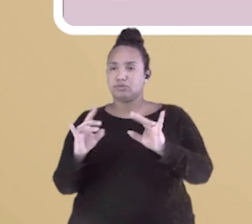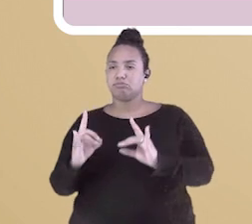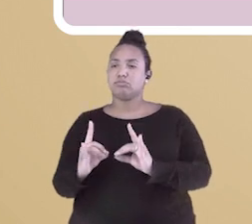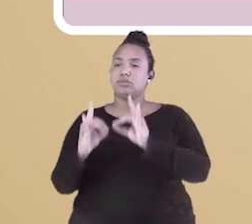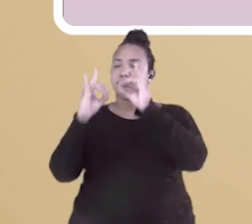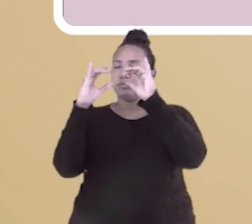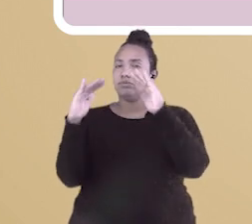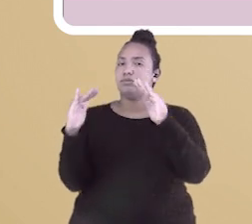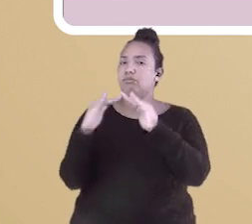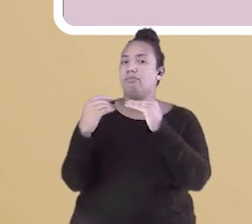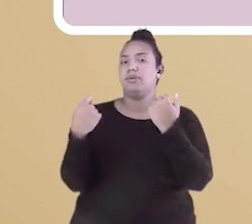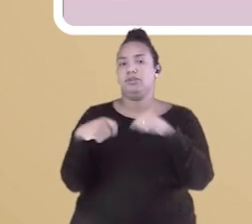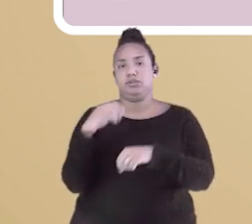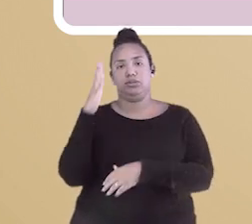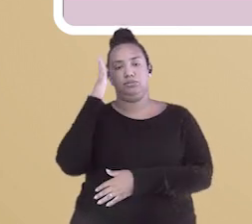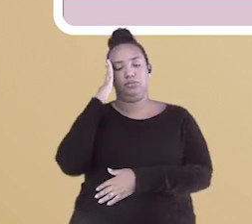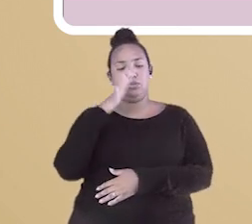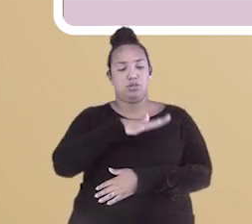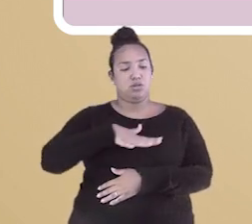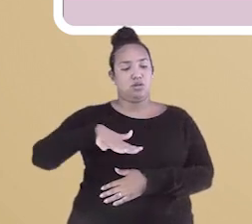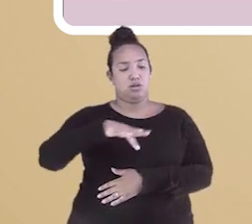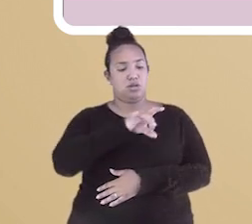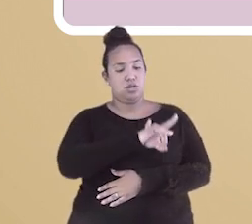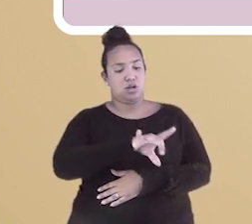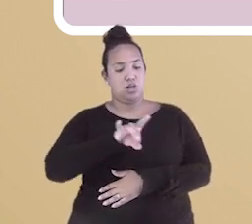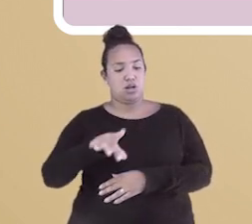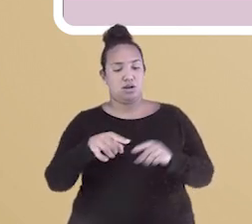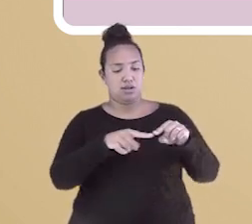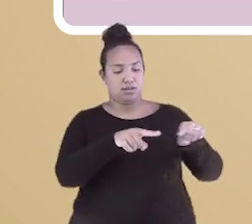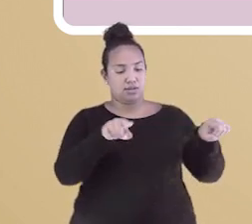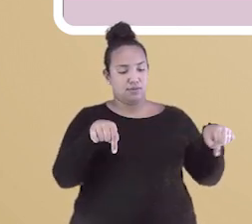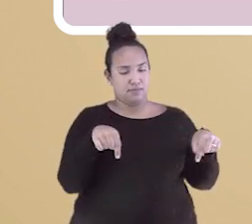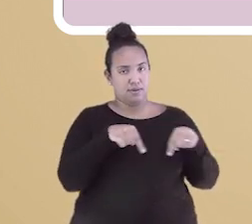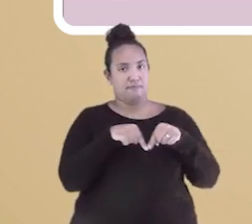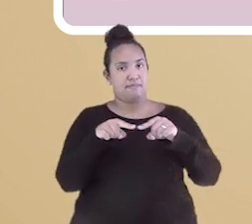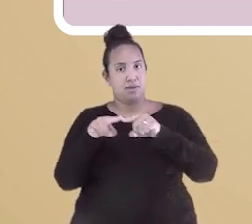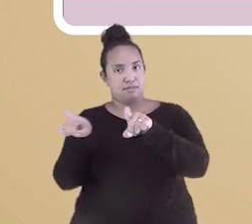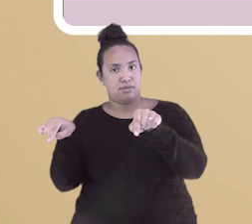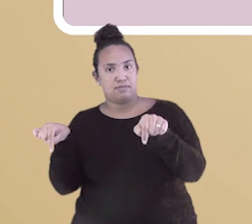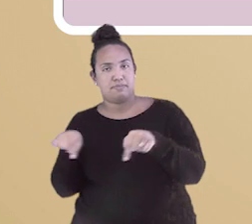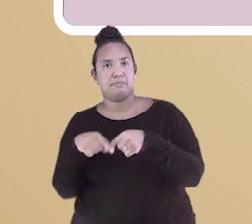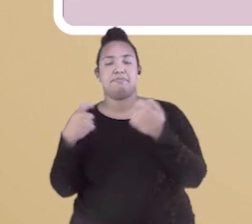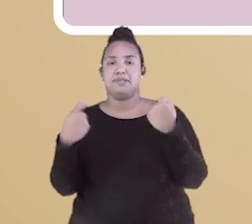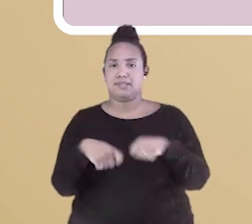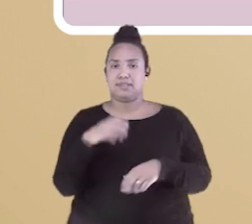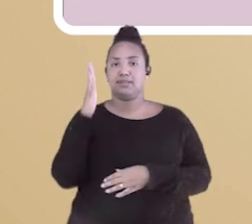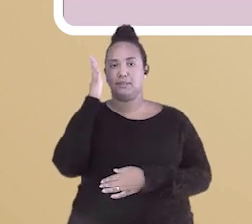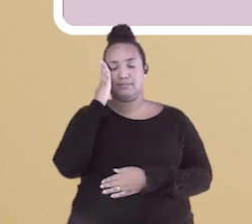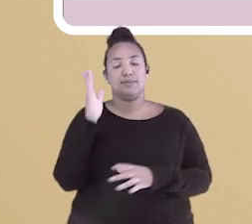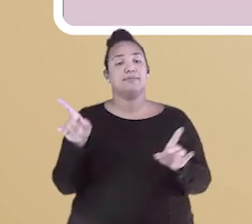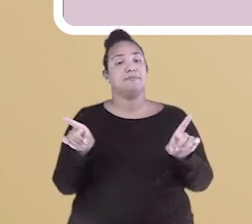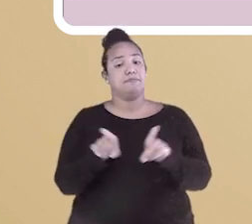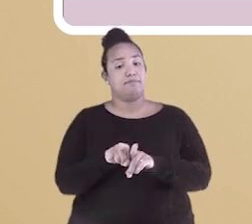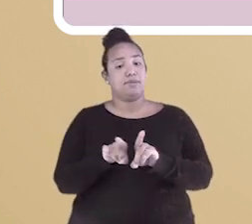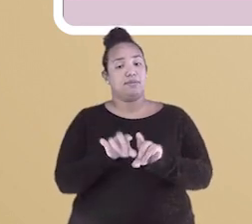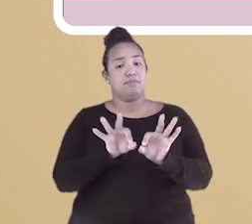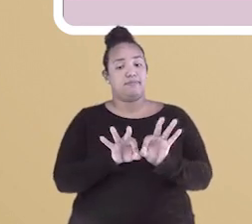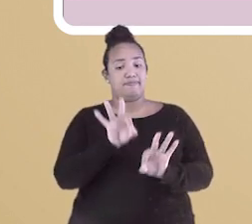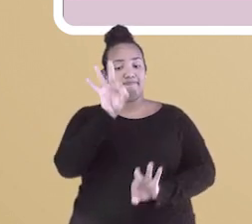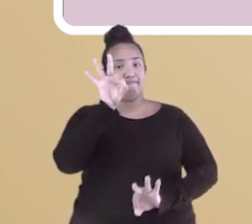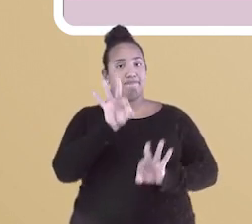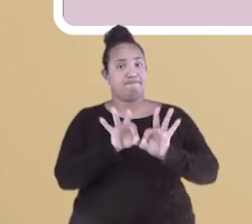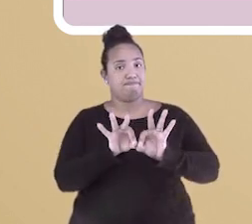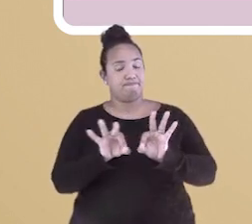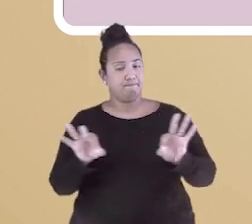calcular a área de cada cômodo da casa, as medidas de cada parte da casa e precisa saber as medidas de comprimento e